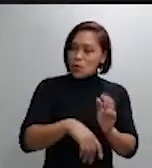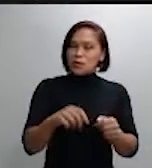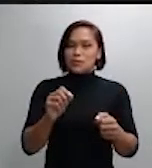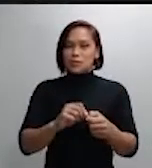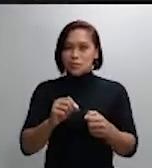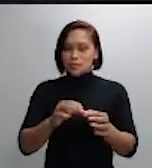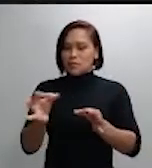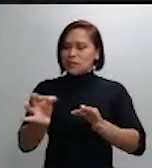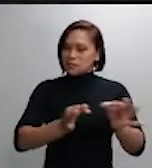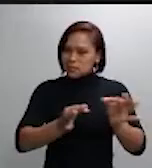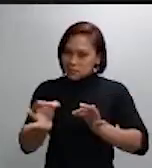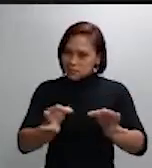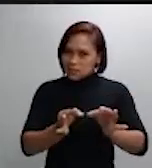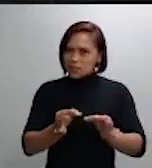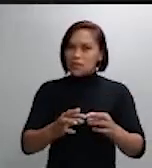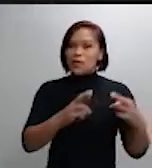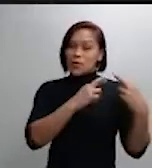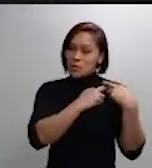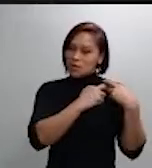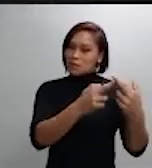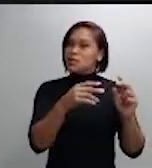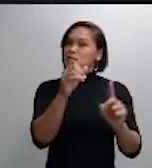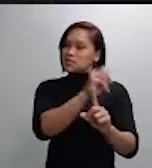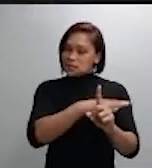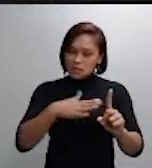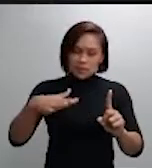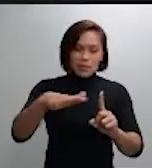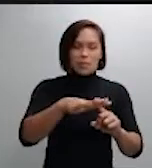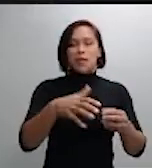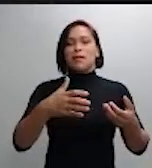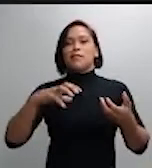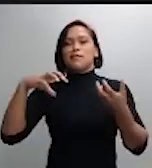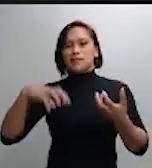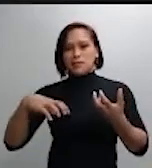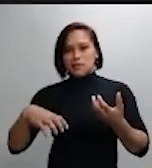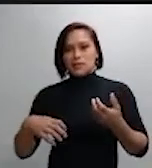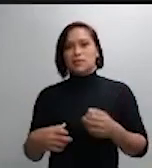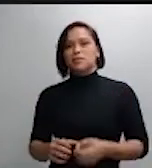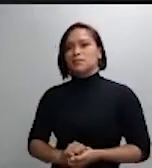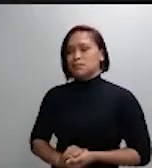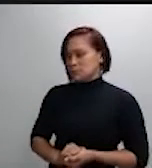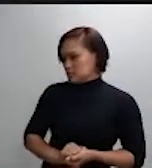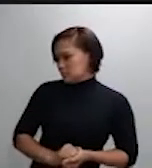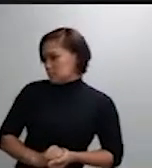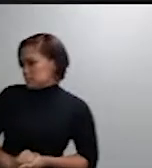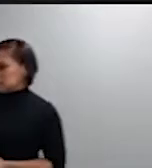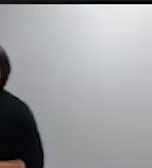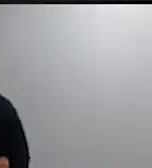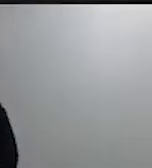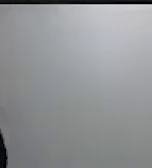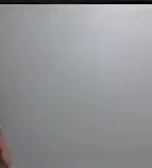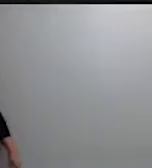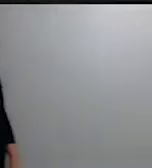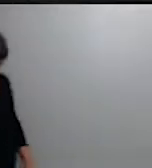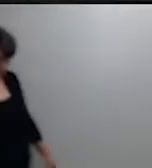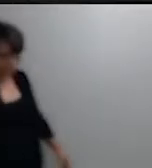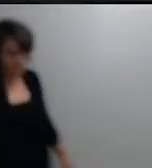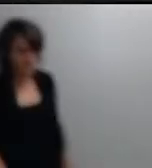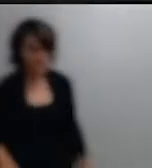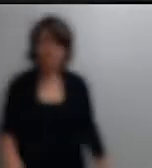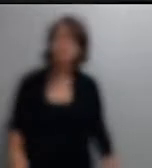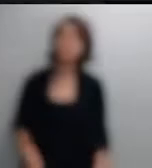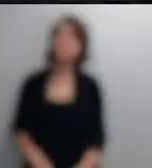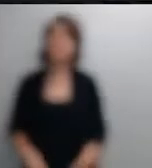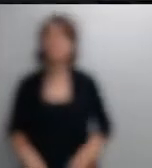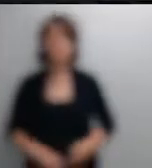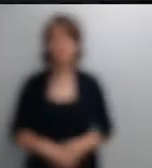os representantes do povo no Congresso Nacional editaram o normativo. E o que diz o parágrafo 6º? Os limites e